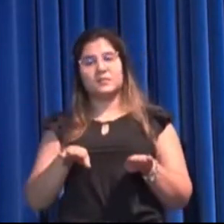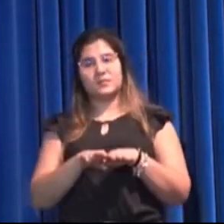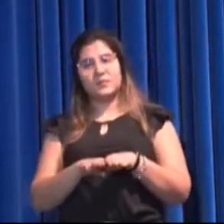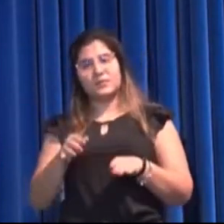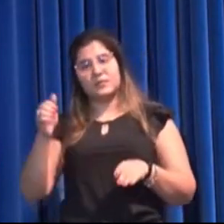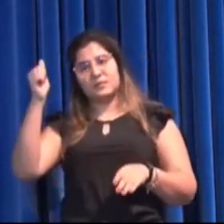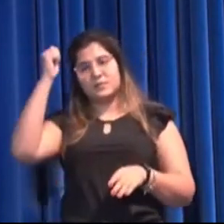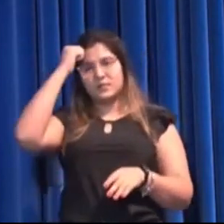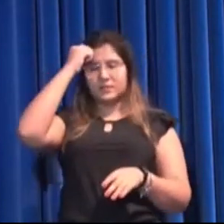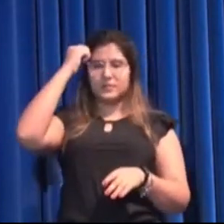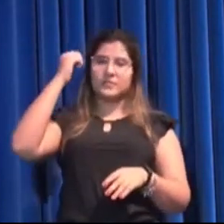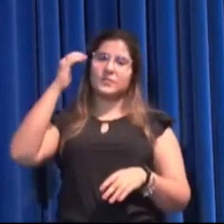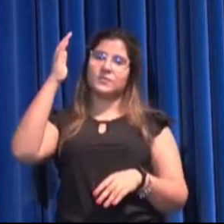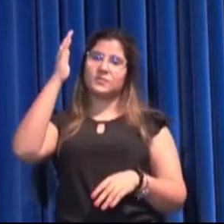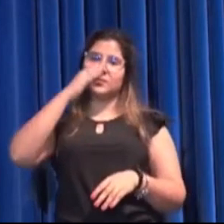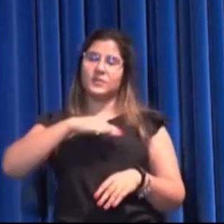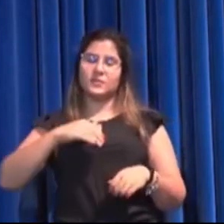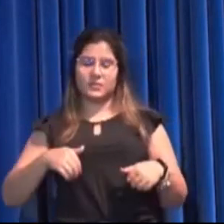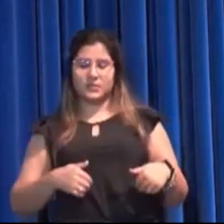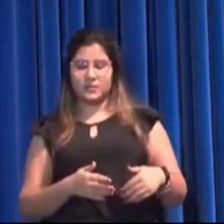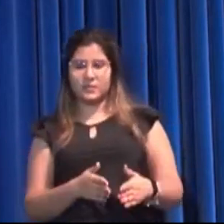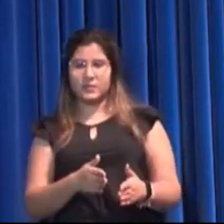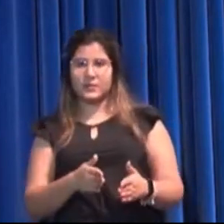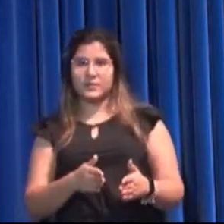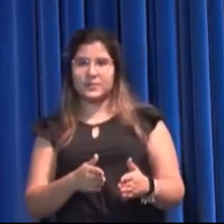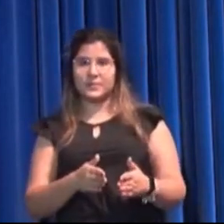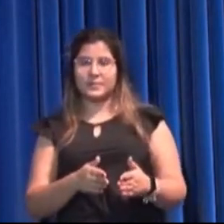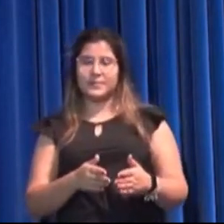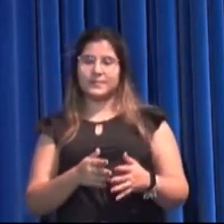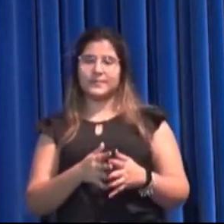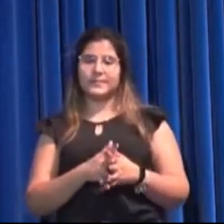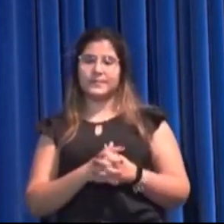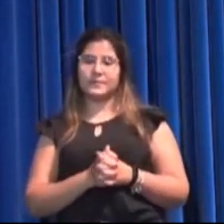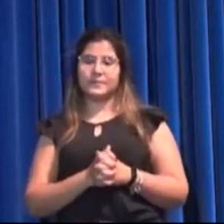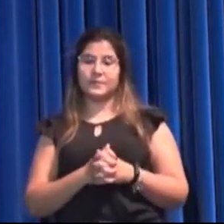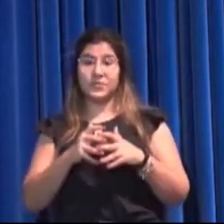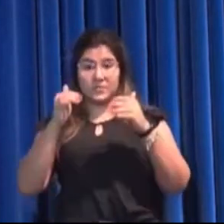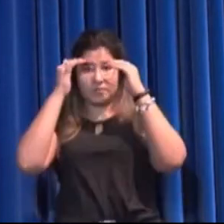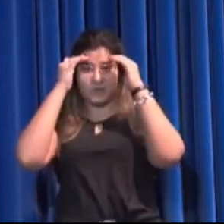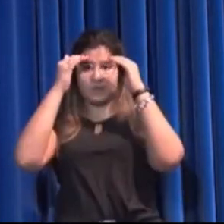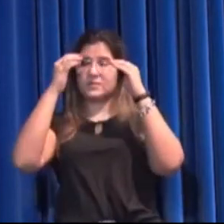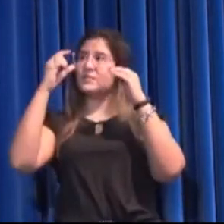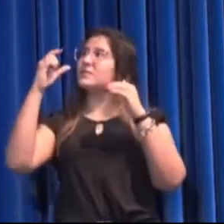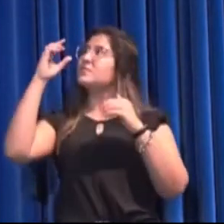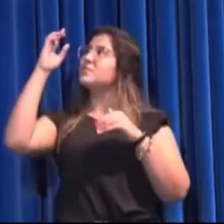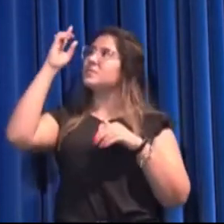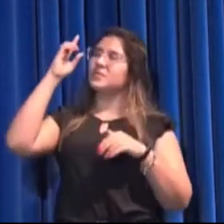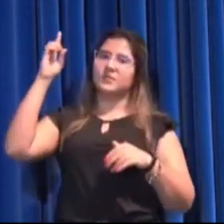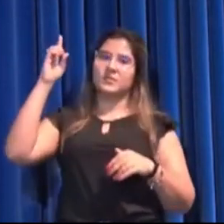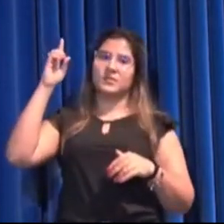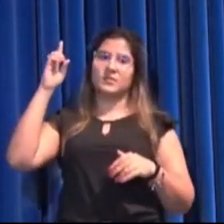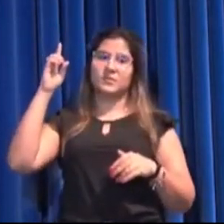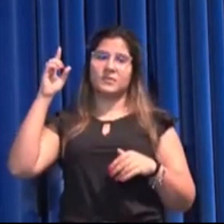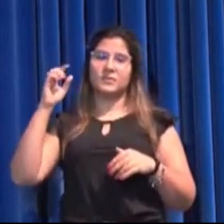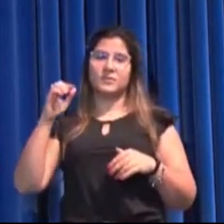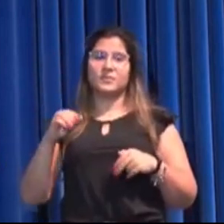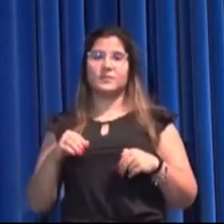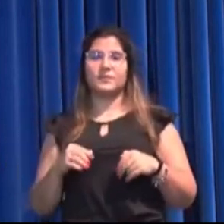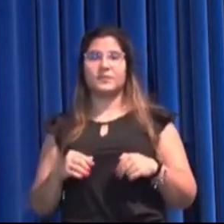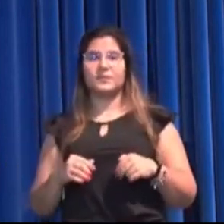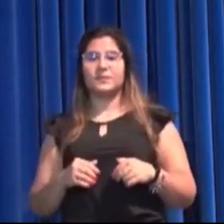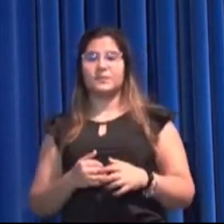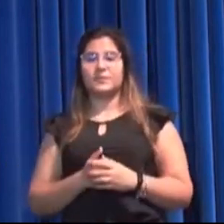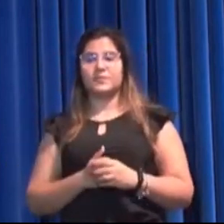dos nossos maus caminhos. Nós vamos obedecer a palavra de Deus. Nós vamos